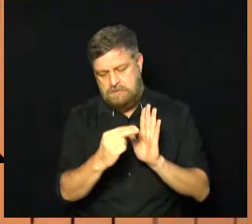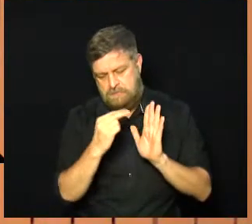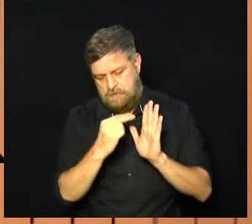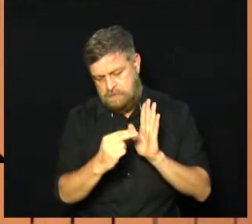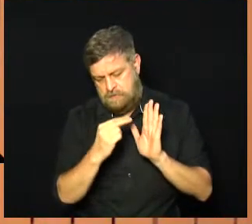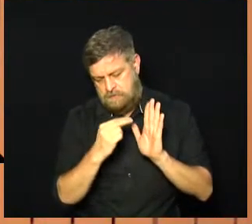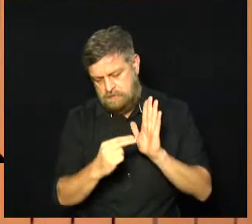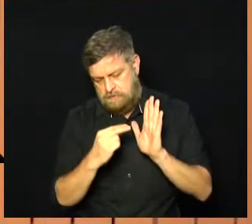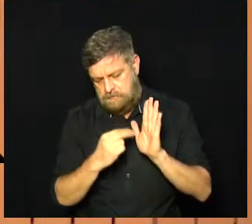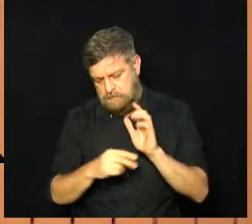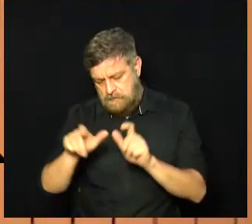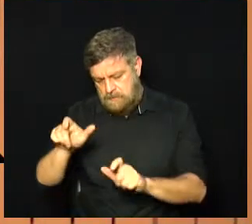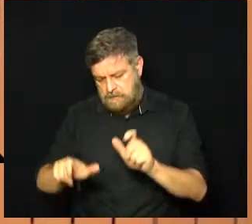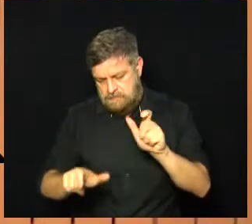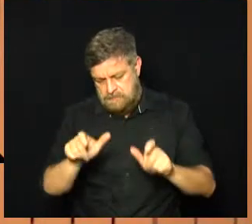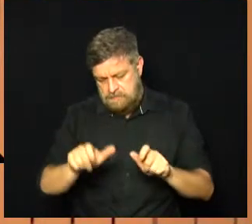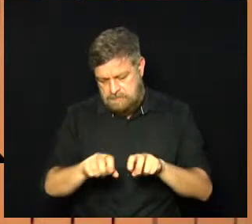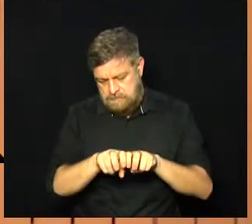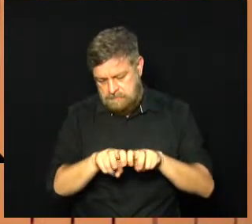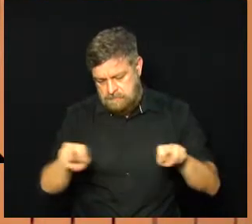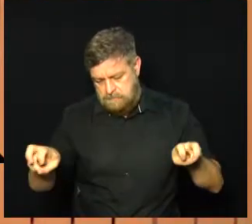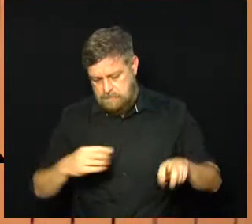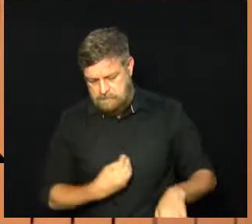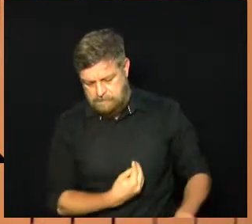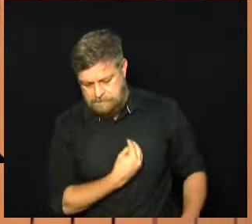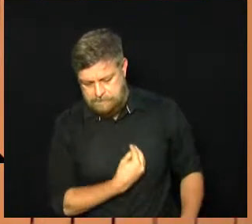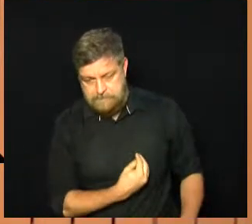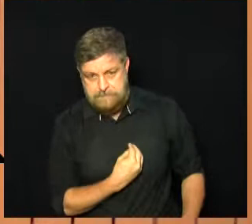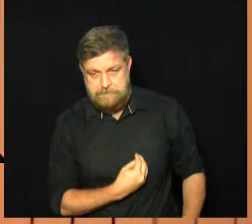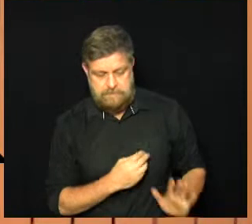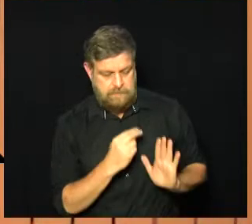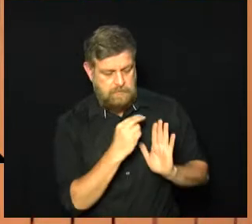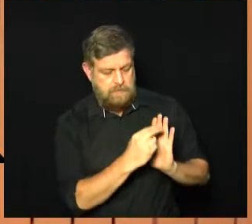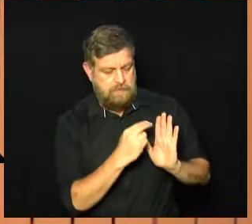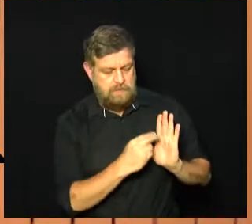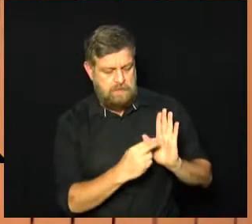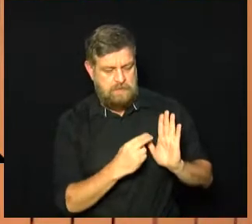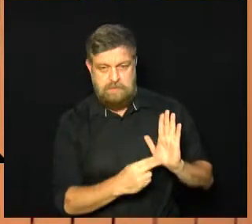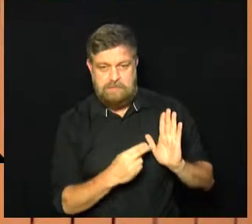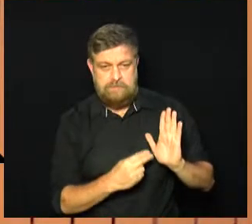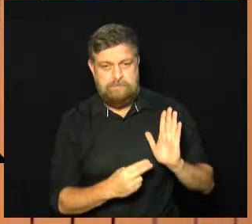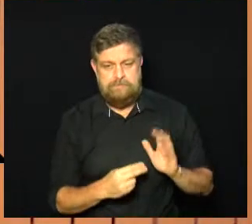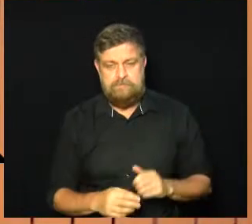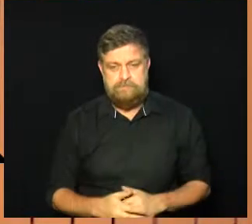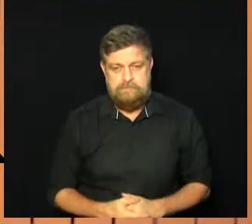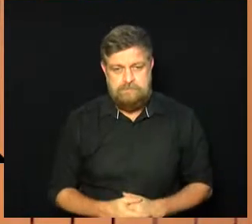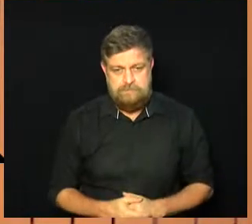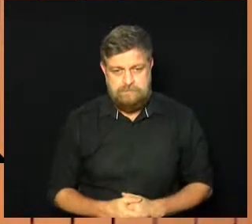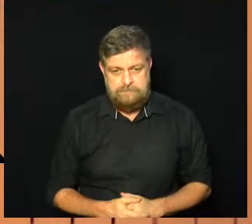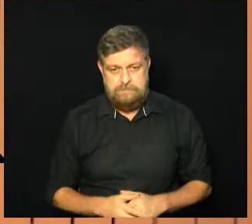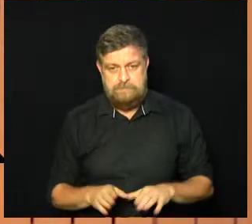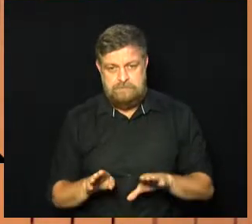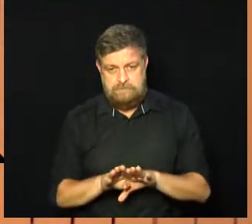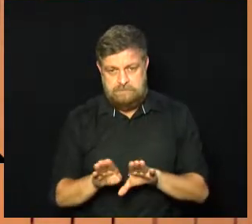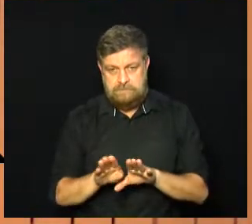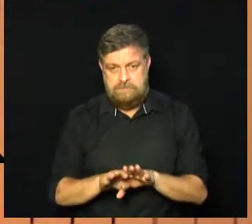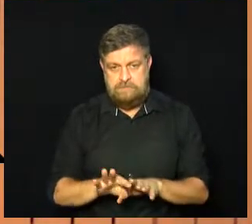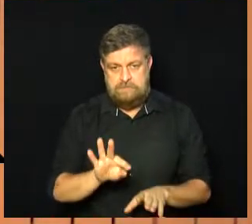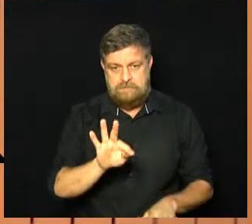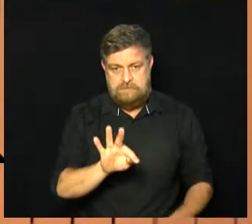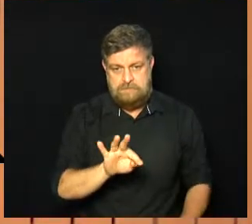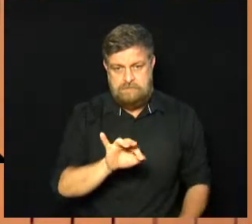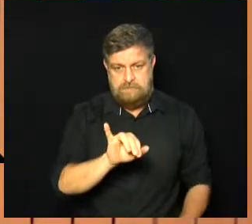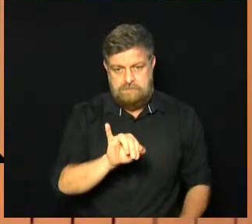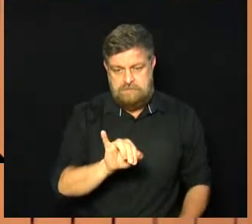Botelho, Justino Silva, Terezinha Reis, Ranilson, o Tiririca também. A